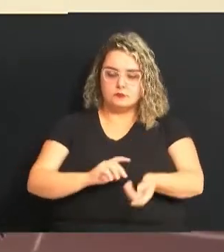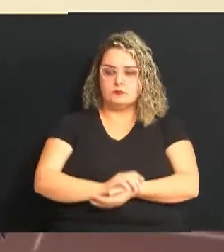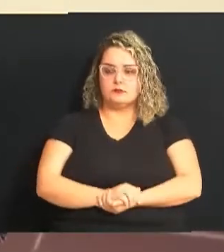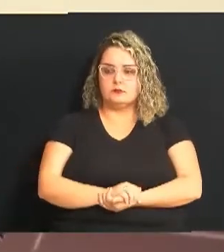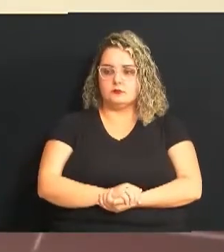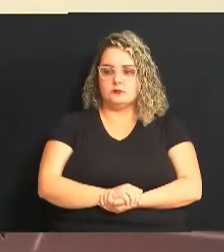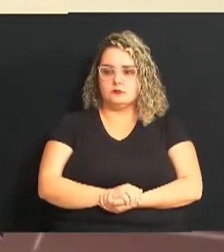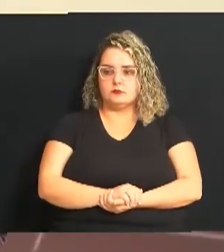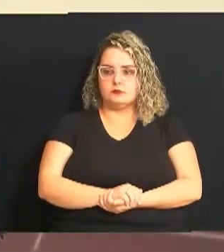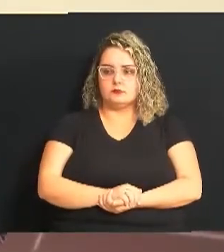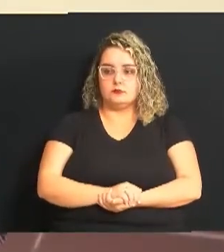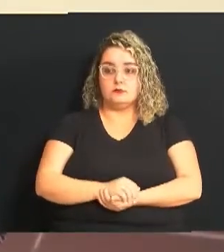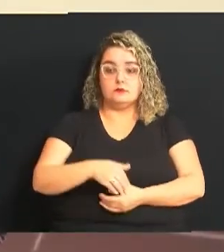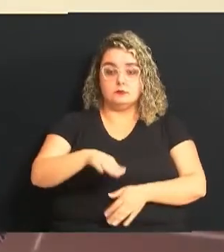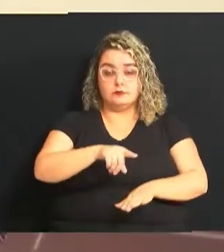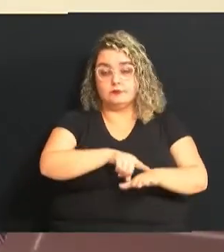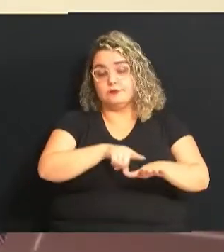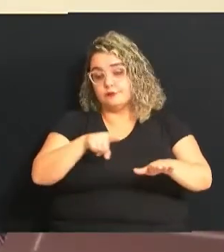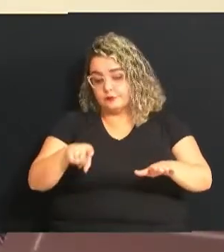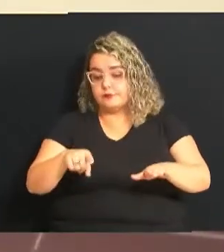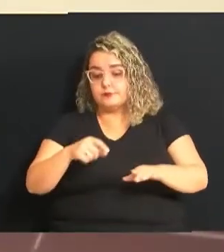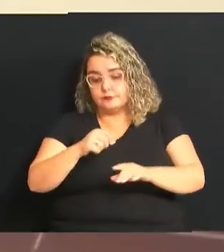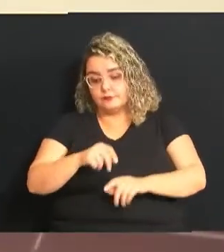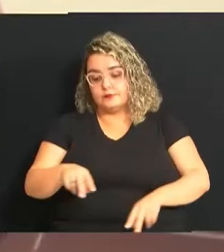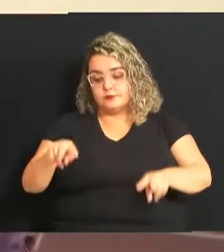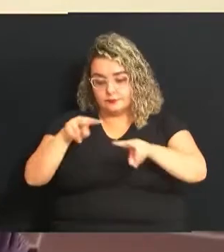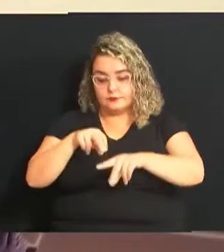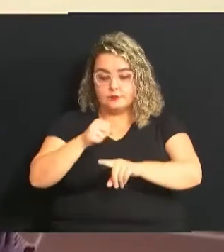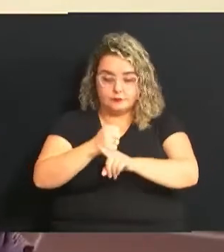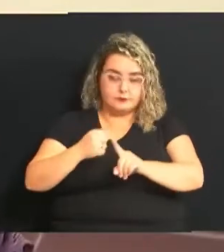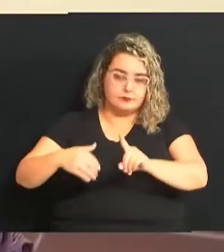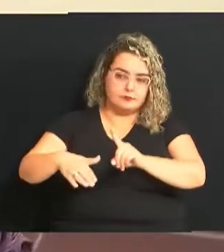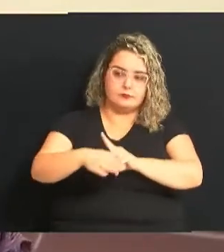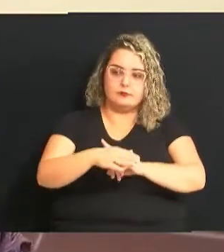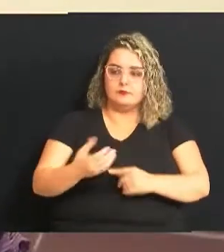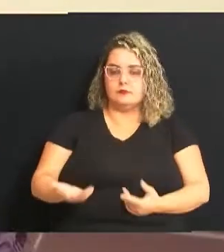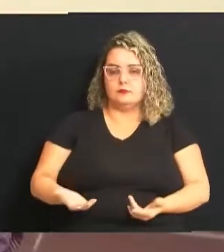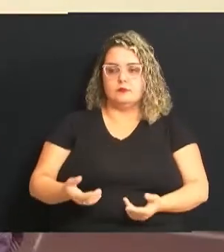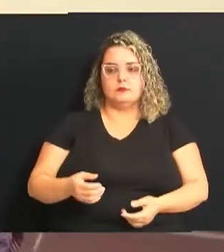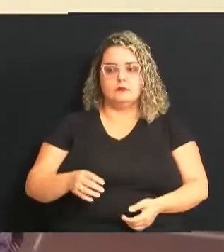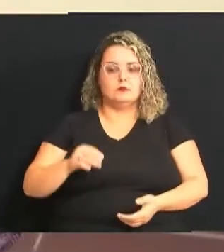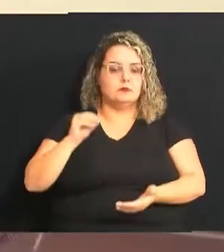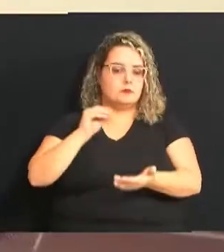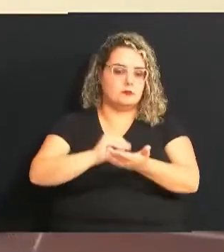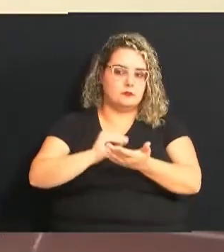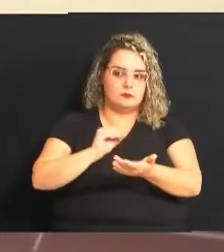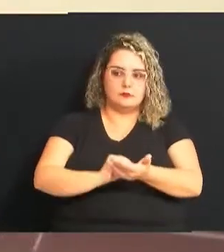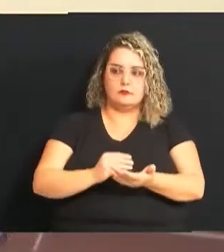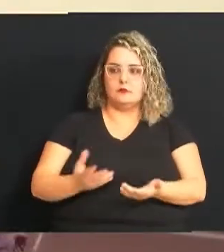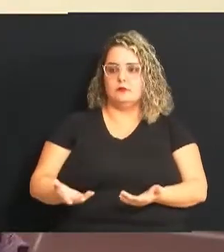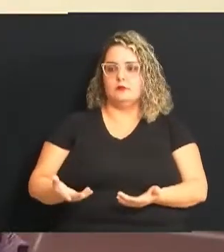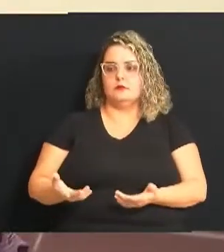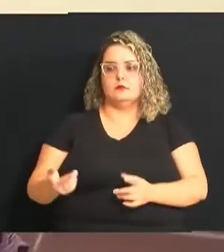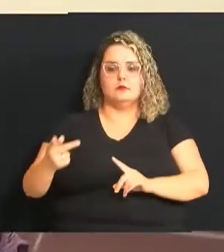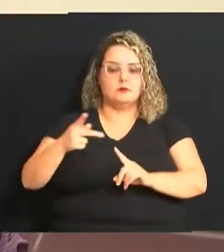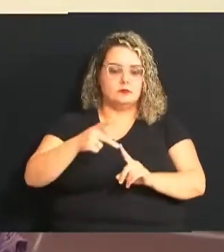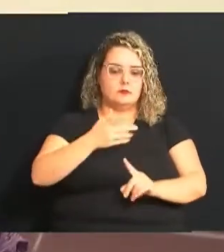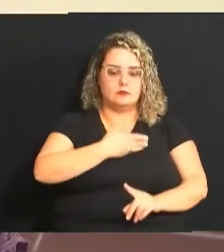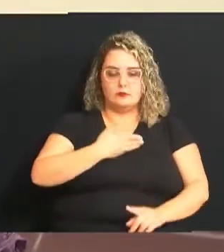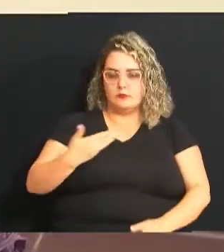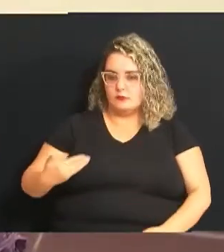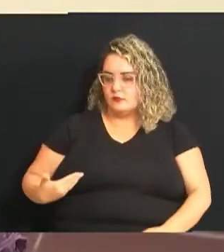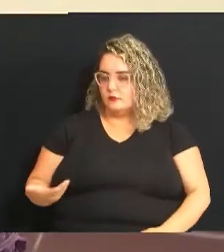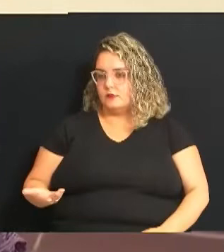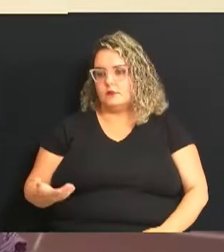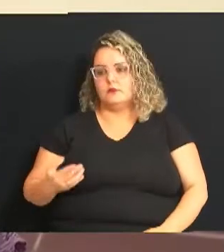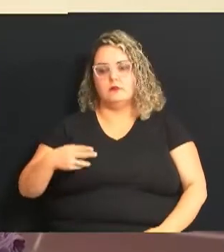mais excluída do ponto de vista social, ou por ausência de previdência pública, ou por situação